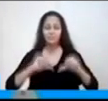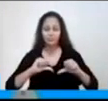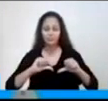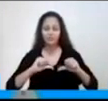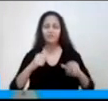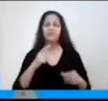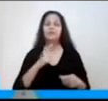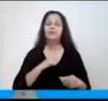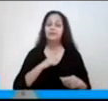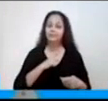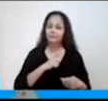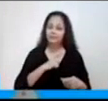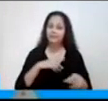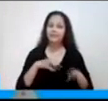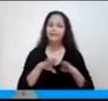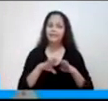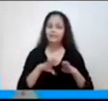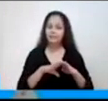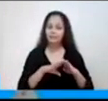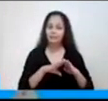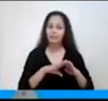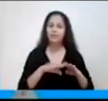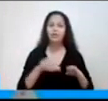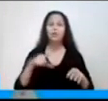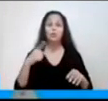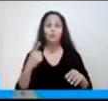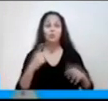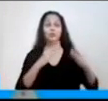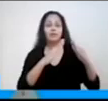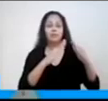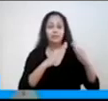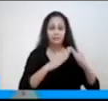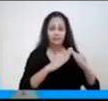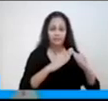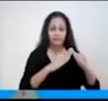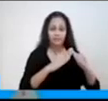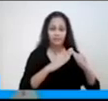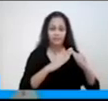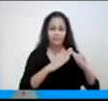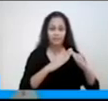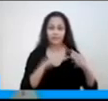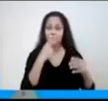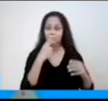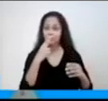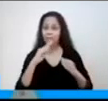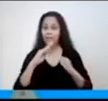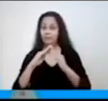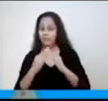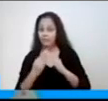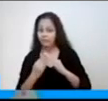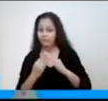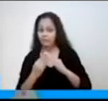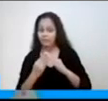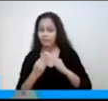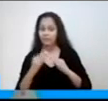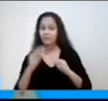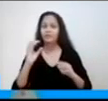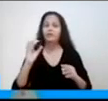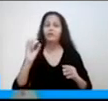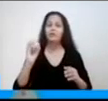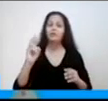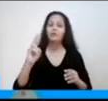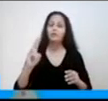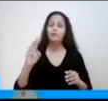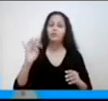Tem também as habitações em cortiços, que é um fenômeno um pouco diferente das favelas. Eu não vou explicar detalhadamente agora o que é